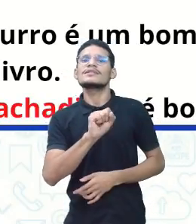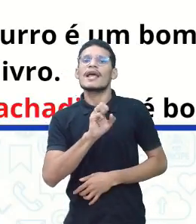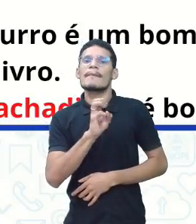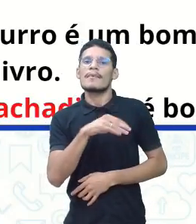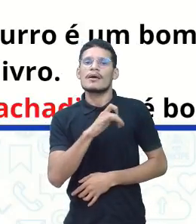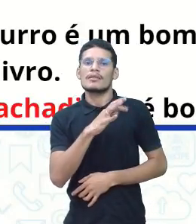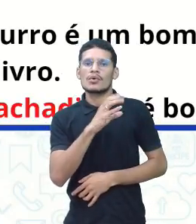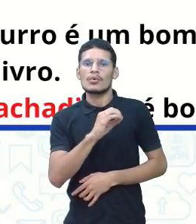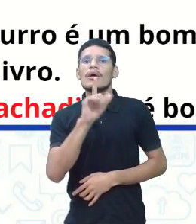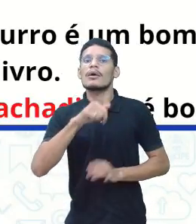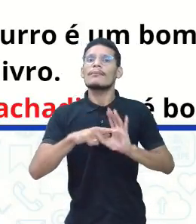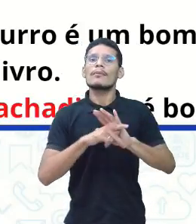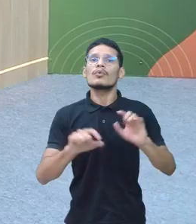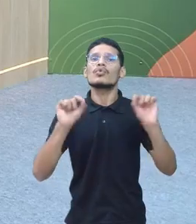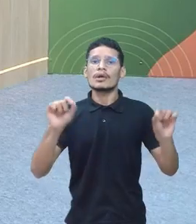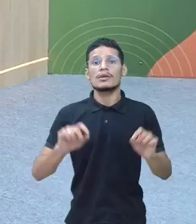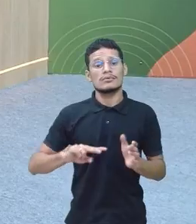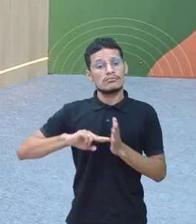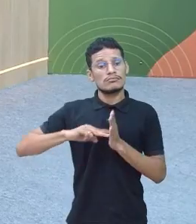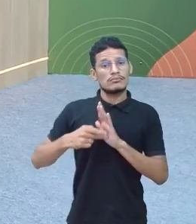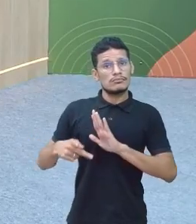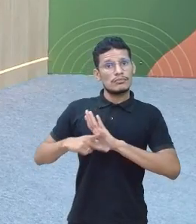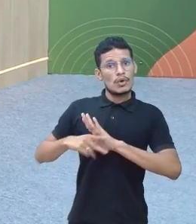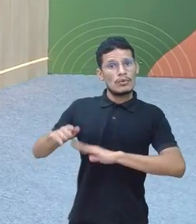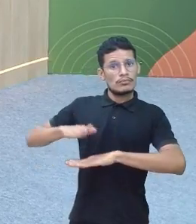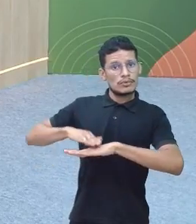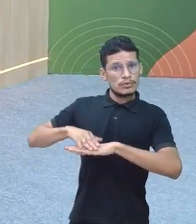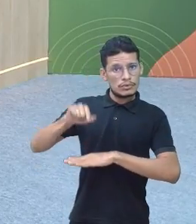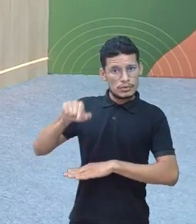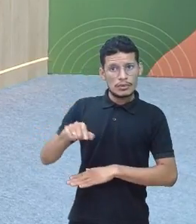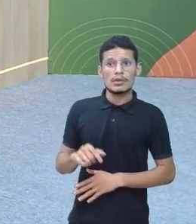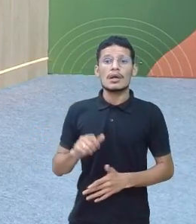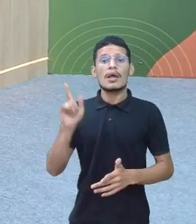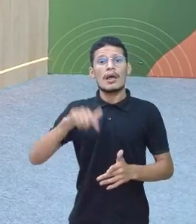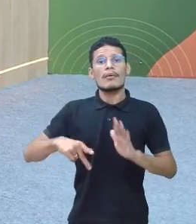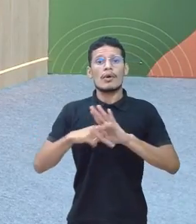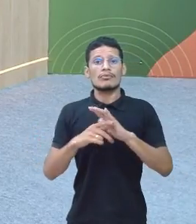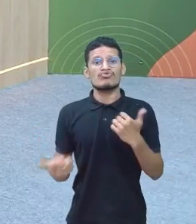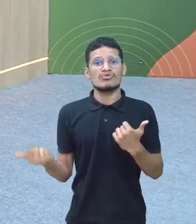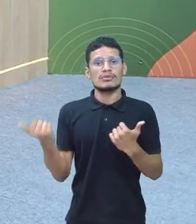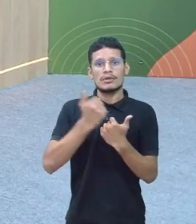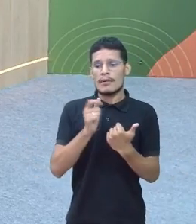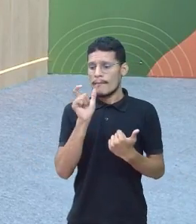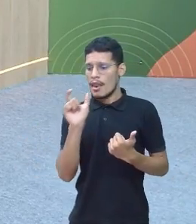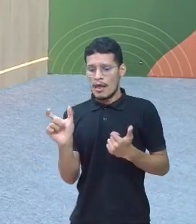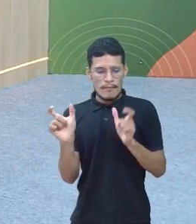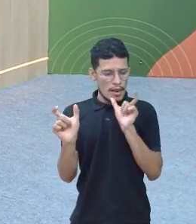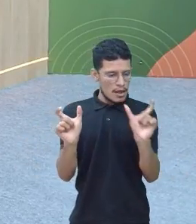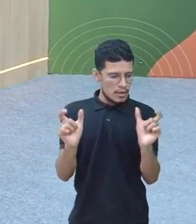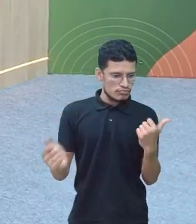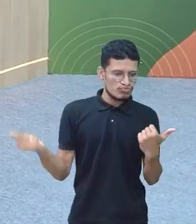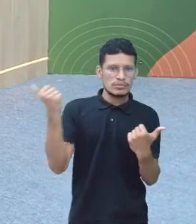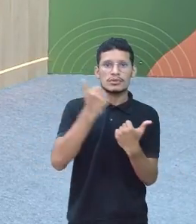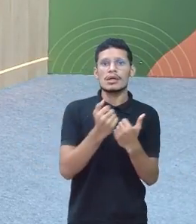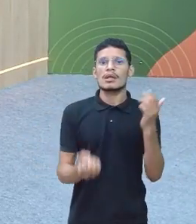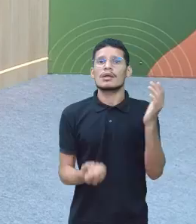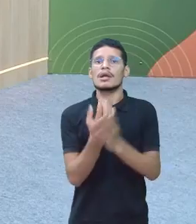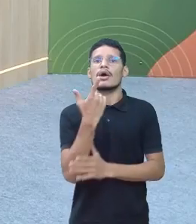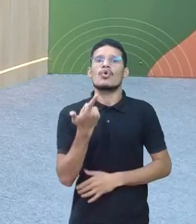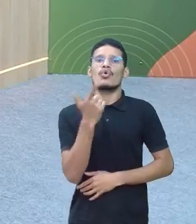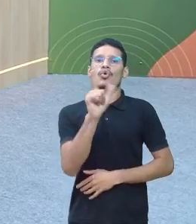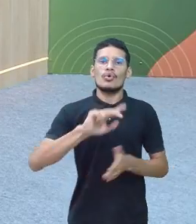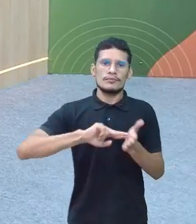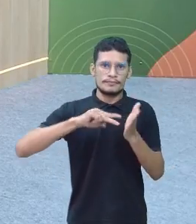seu valor de significado habitual. Então, eu tenho a substituição de uma palavra por outra para produzir outro